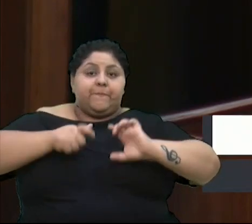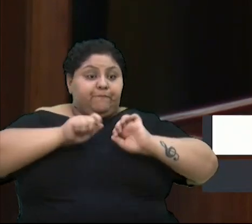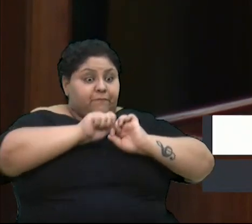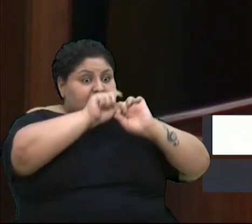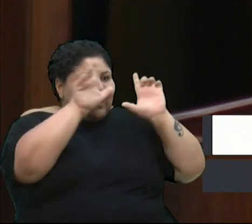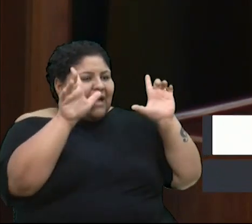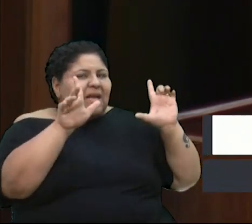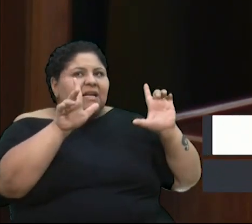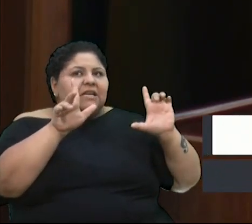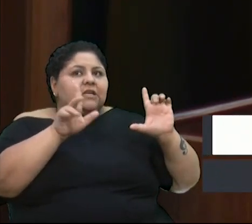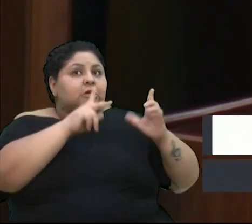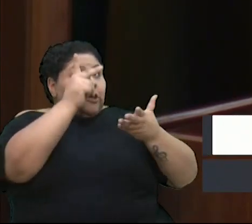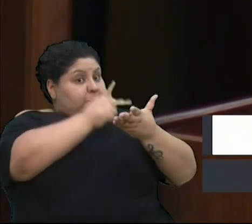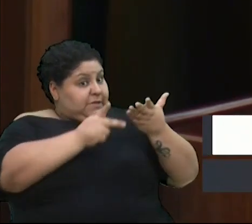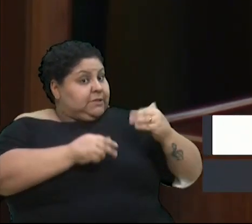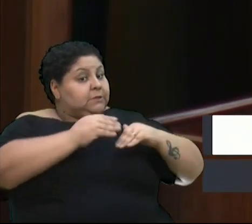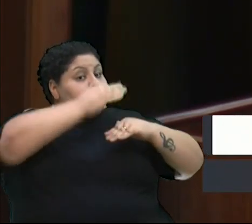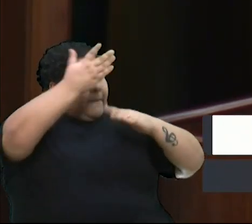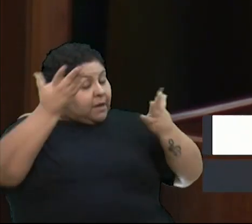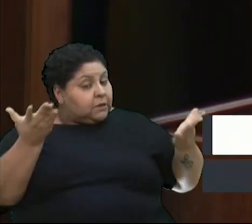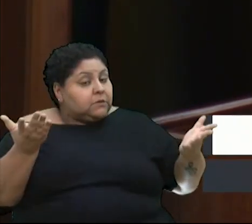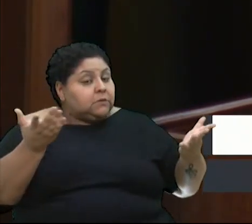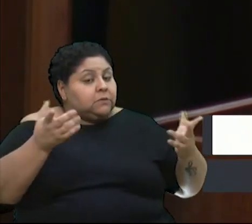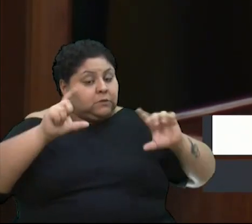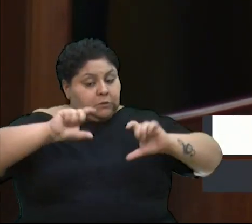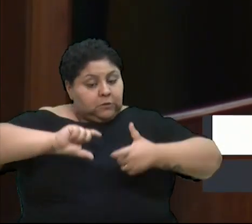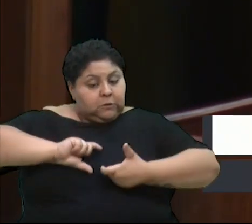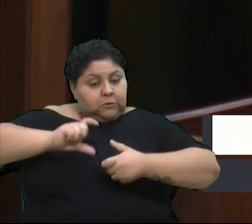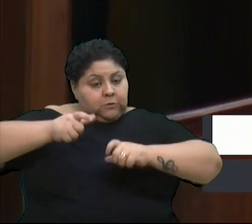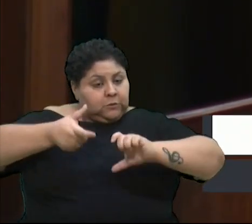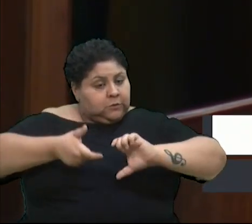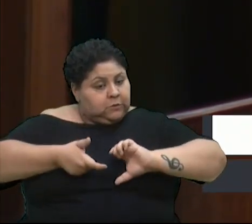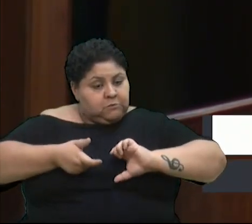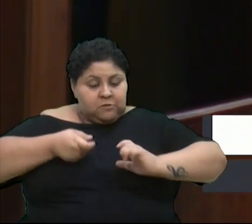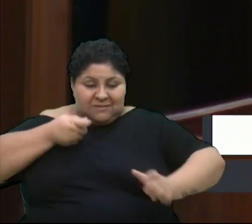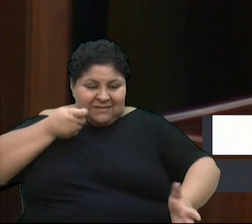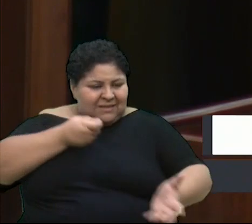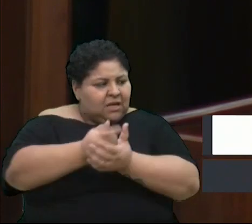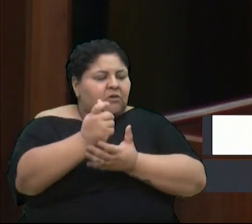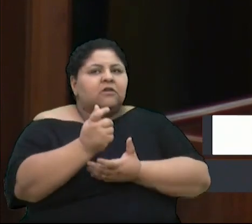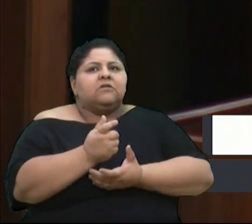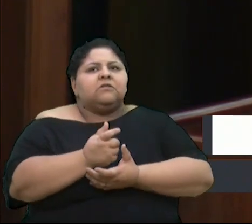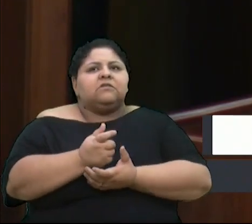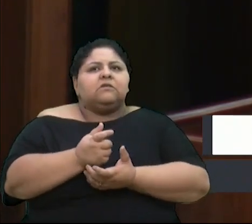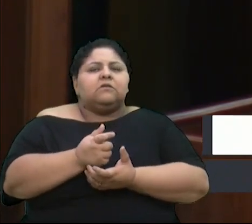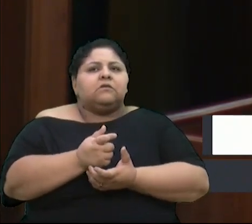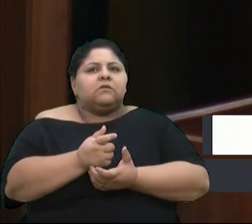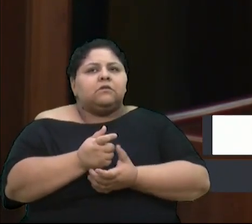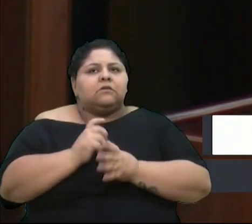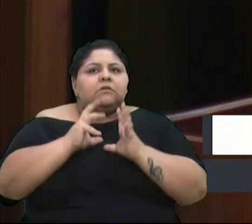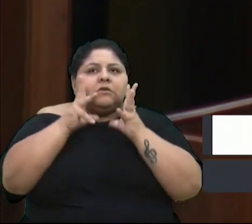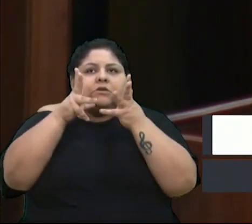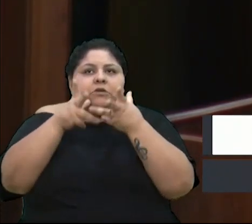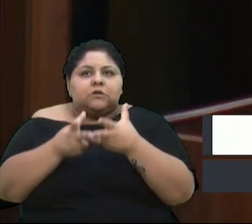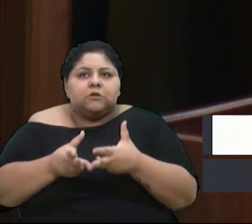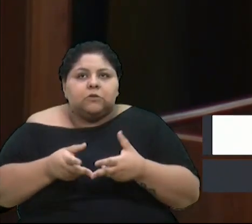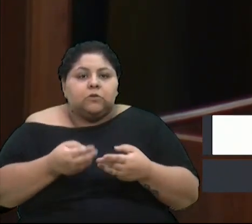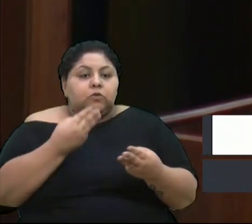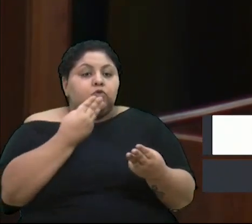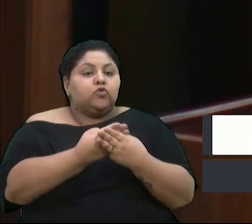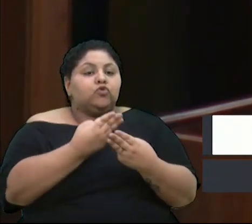claro, para desenhar mais ainda, se Israel não se defende, todos os judeus